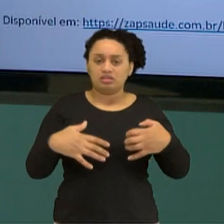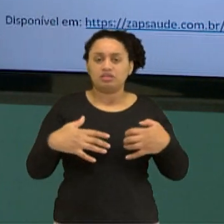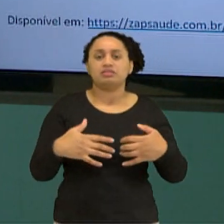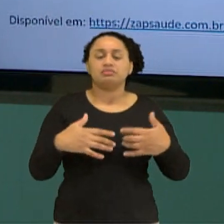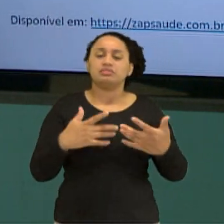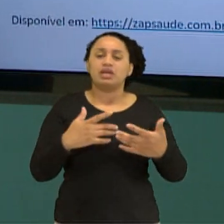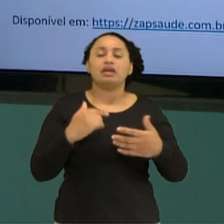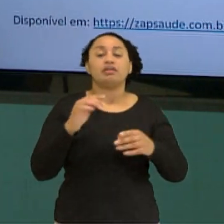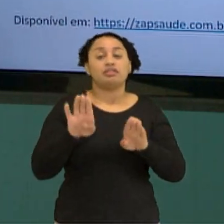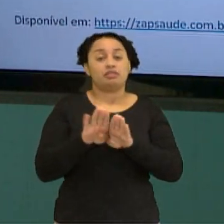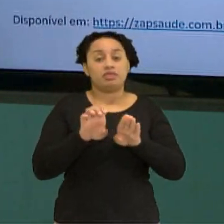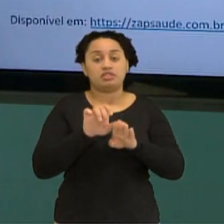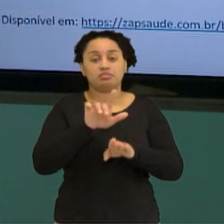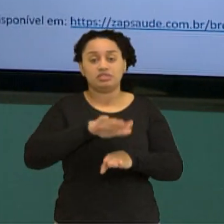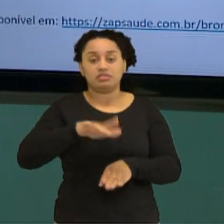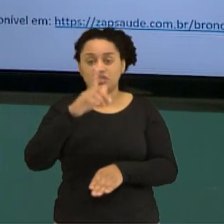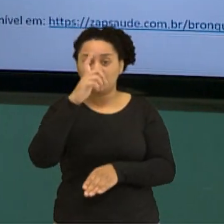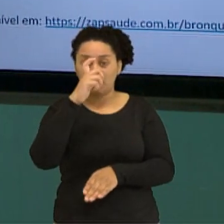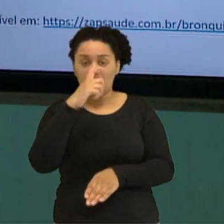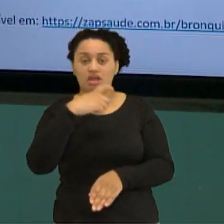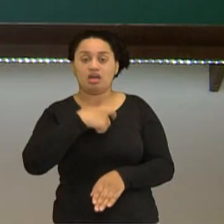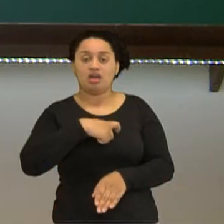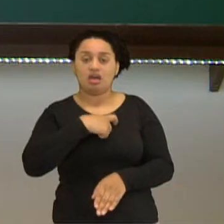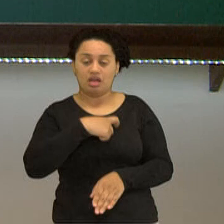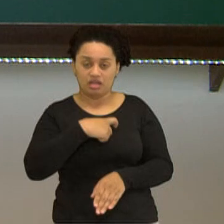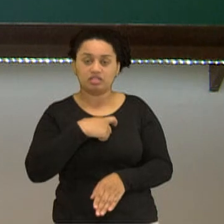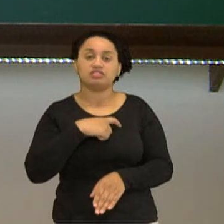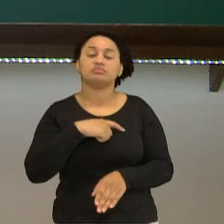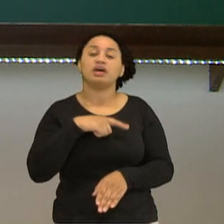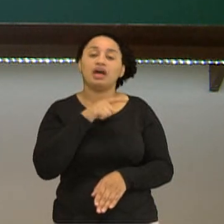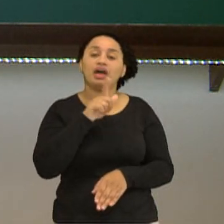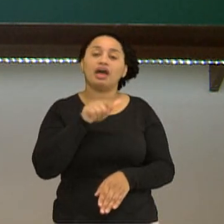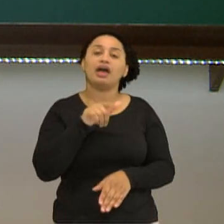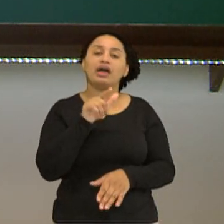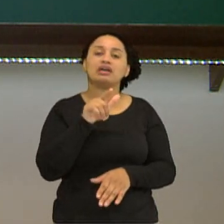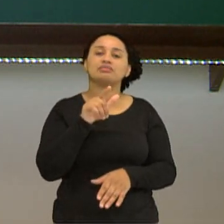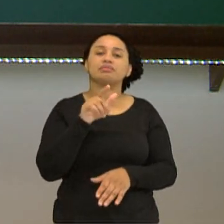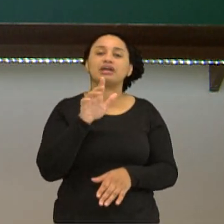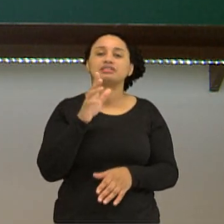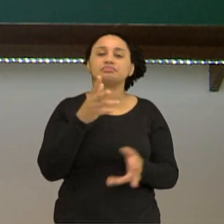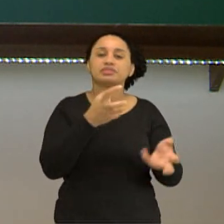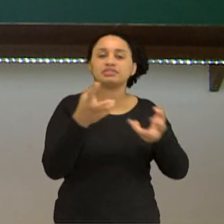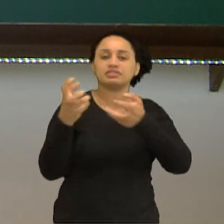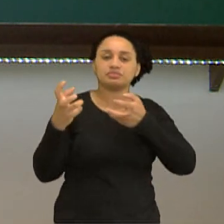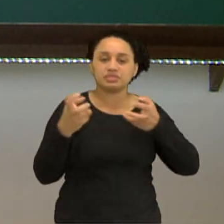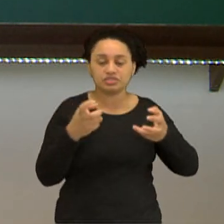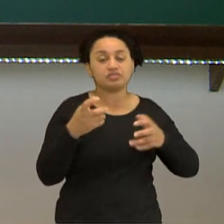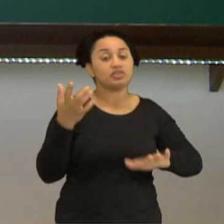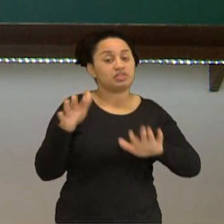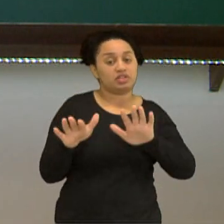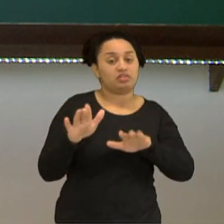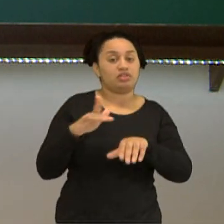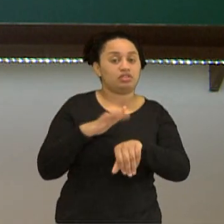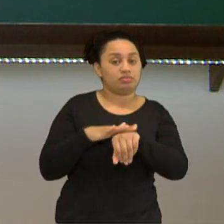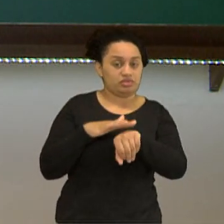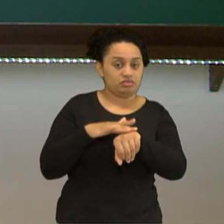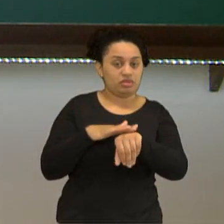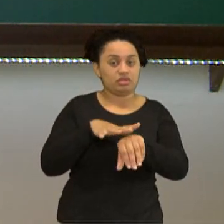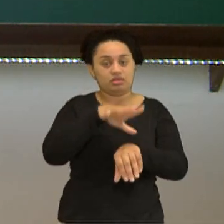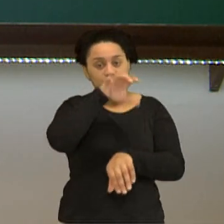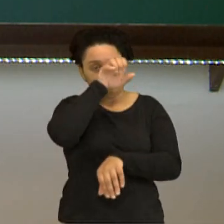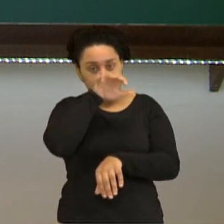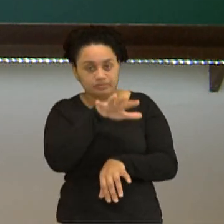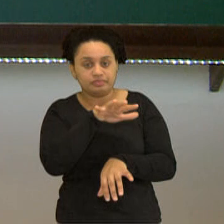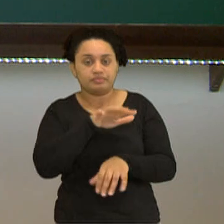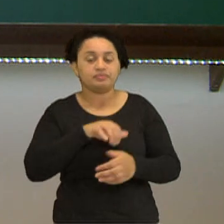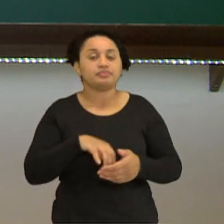de asma, né, um episódio de bronquite, isso aí fica mais evidente ainda, talvez seja uma patologia respiratória. Logo,